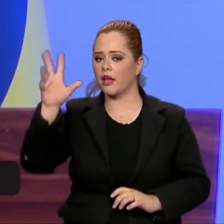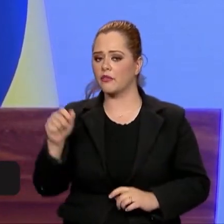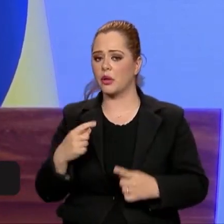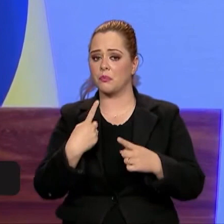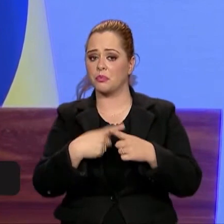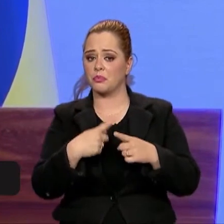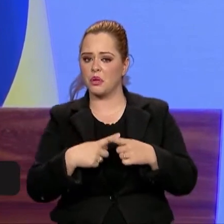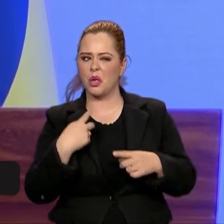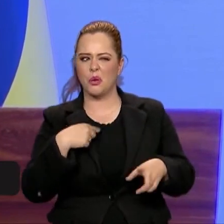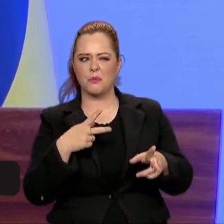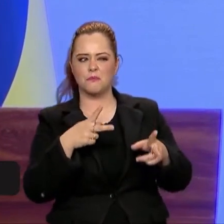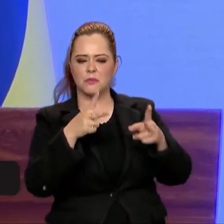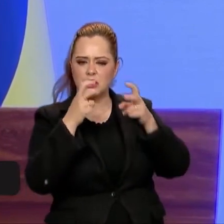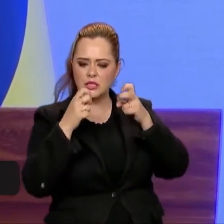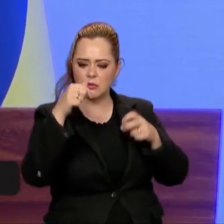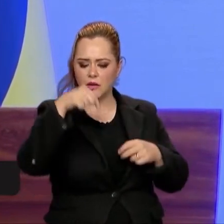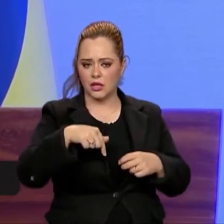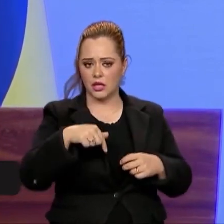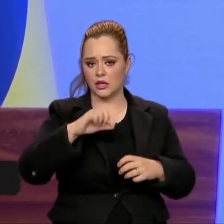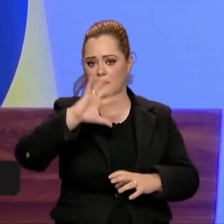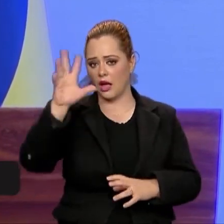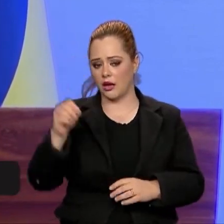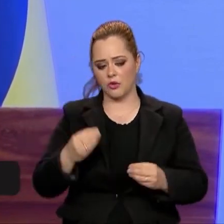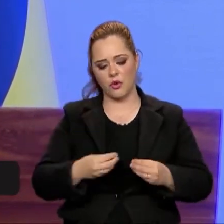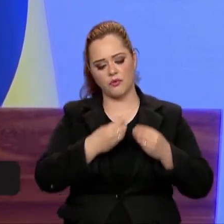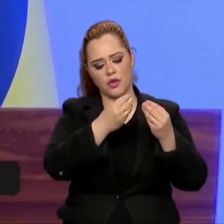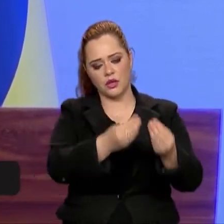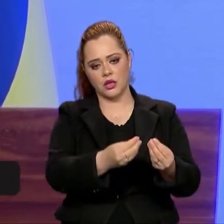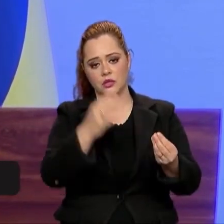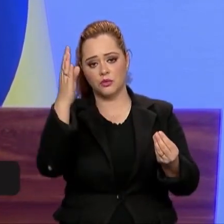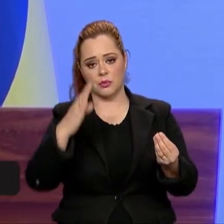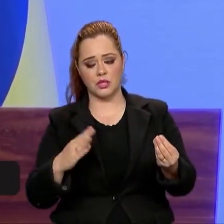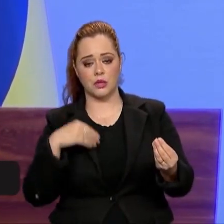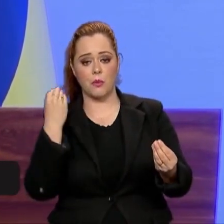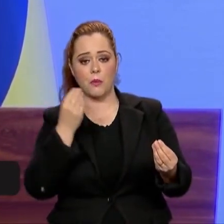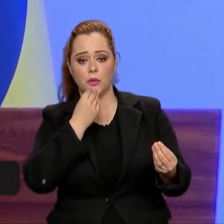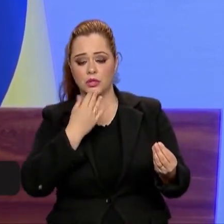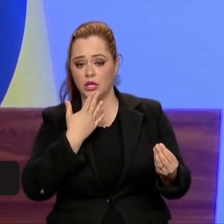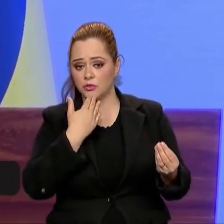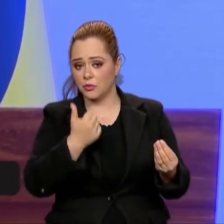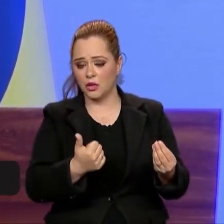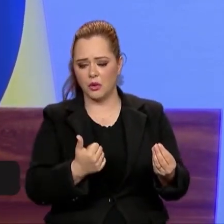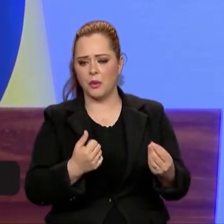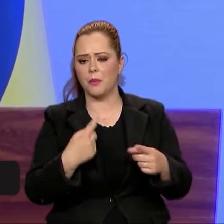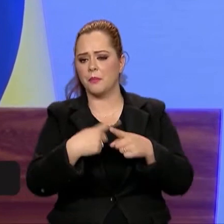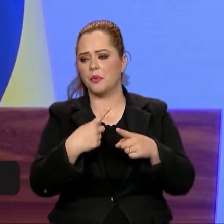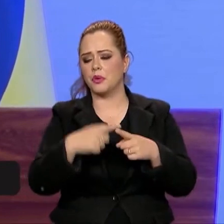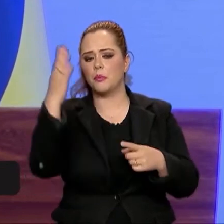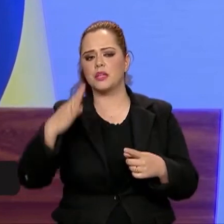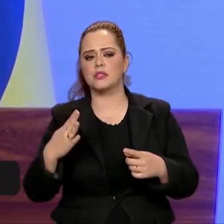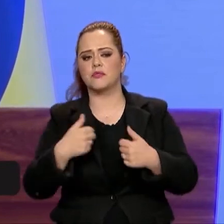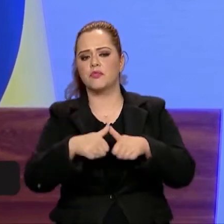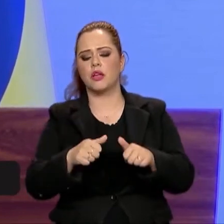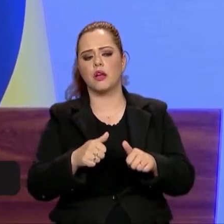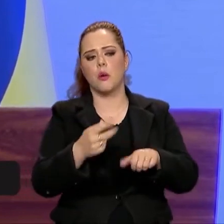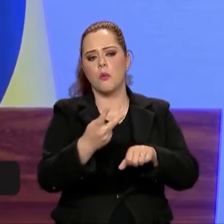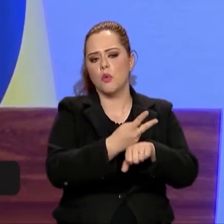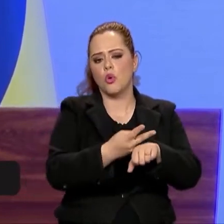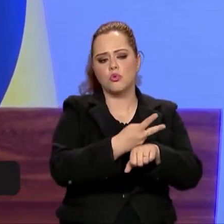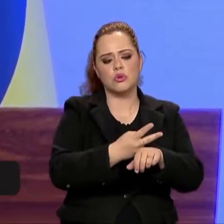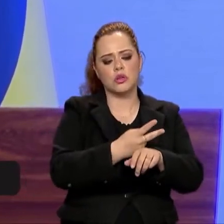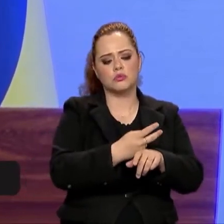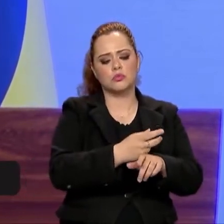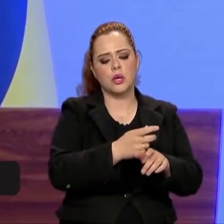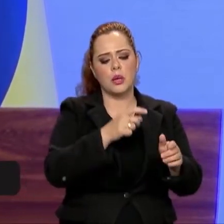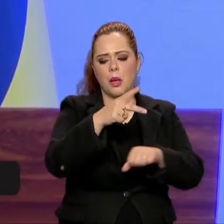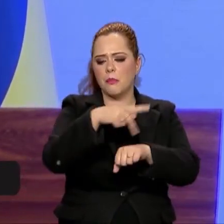que a África oferece ao Brasil as oportunidades que o Brasil às vezes fica procurando em outros lugares. E o